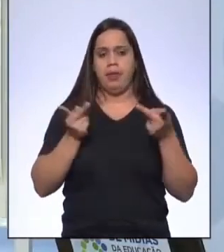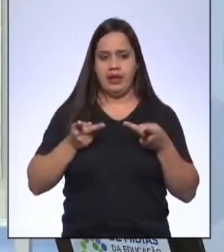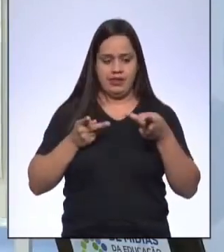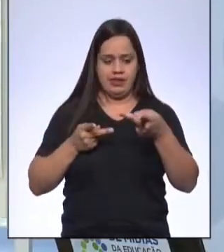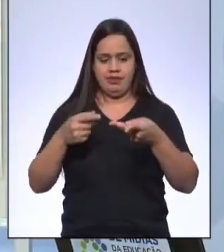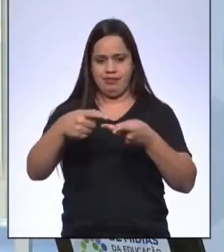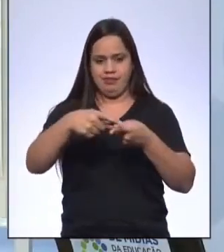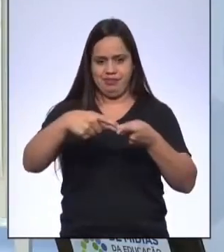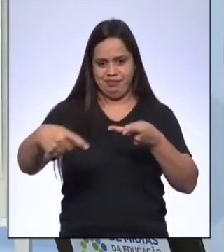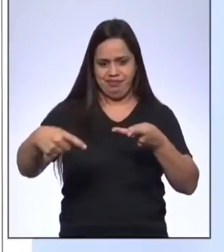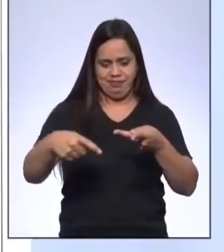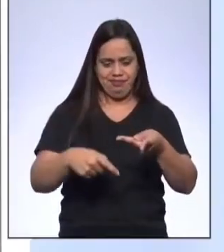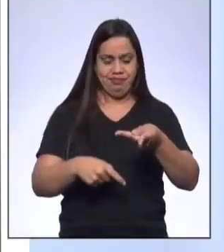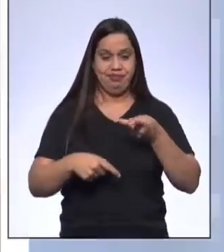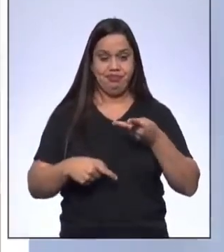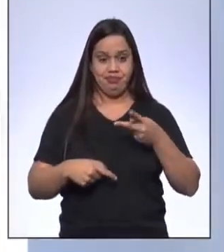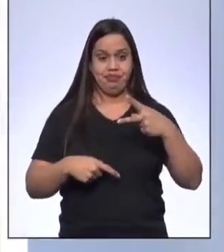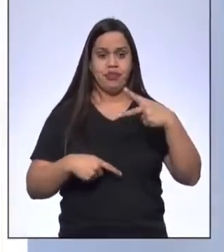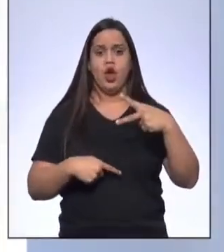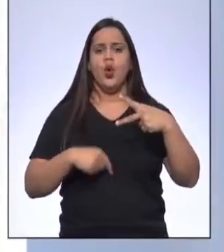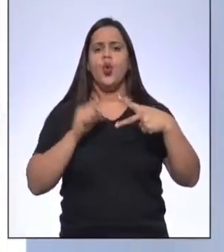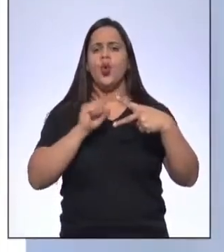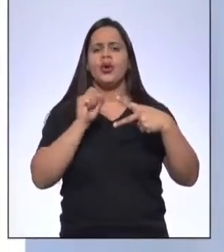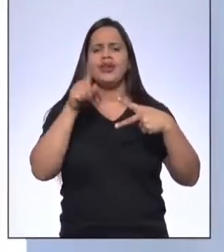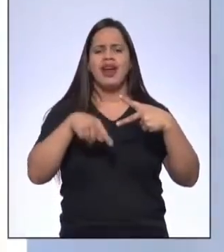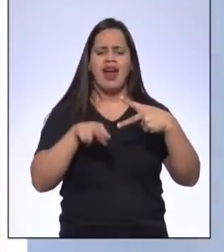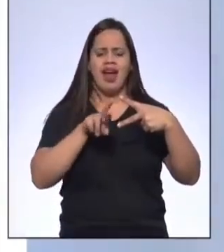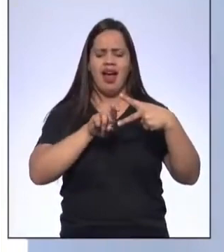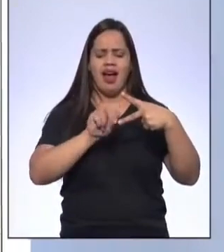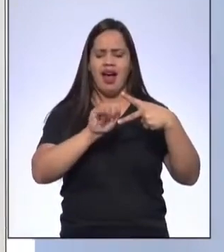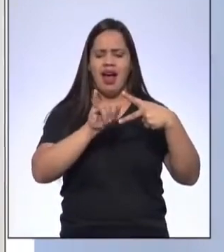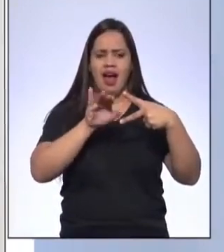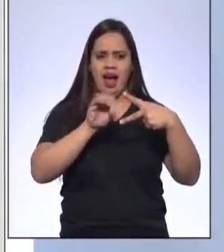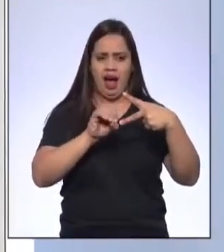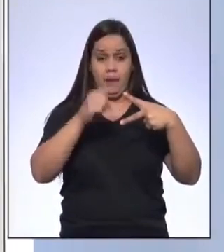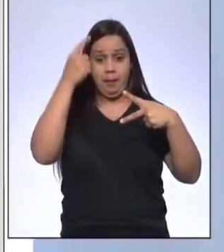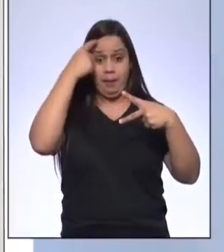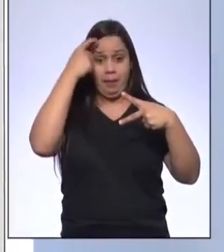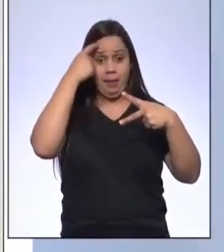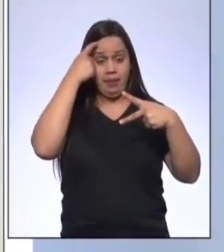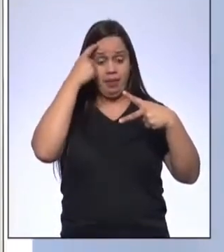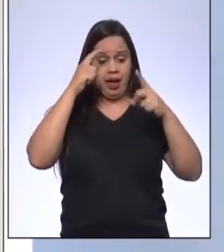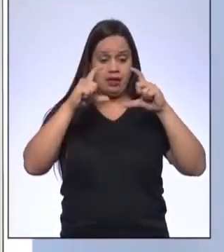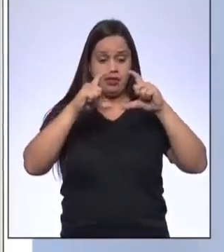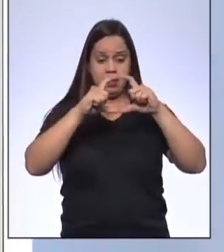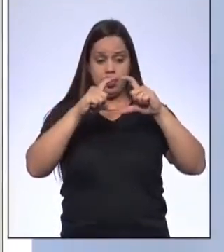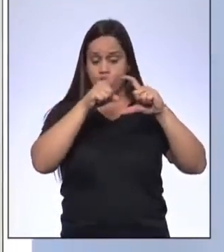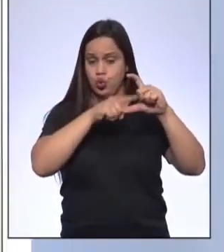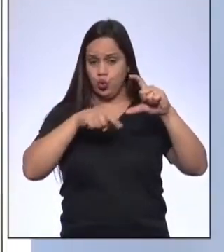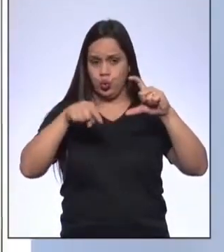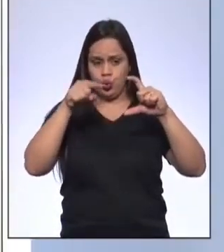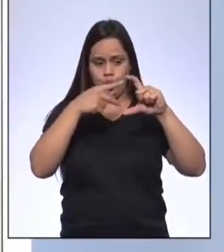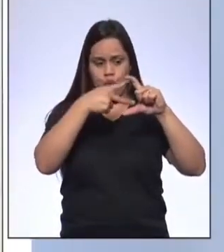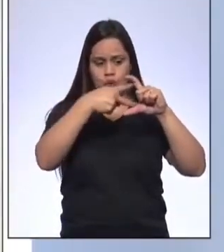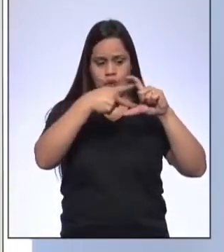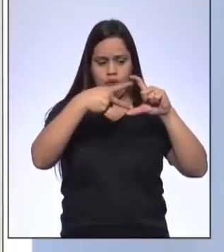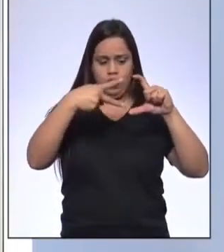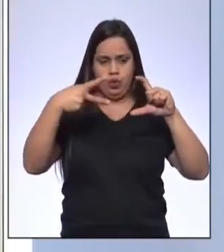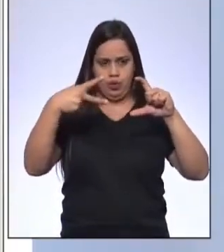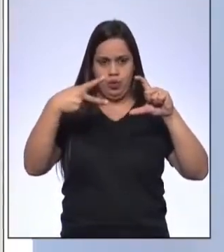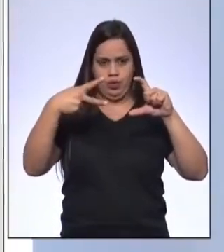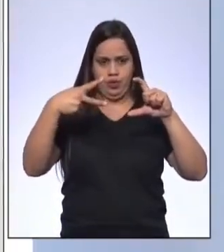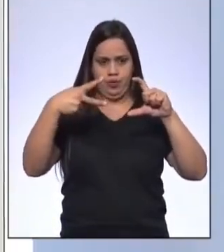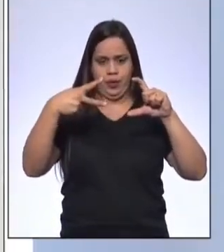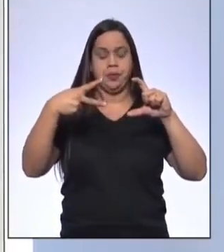pedaço. O que é o raio? O raio é do centro, ó. Pensa numa circunferência total aqui. Do centro da circunferência até